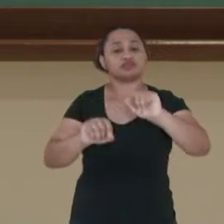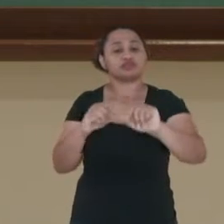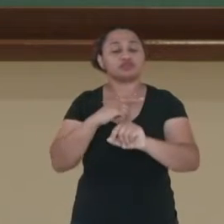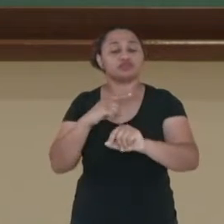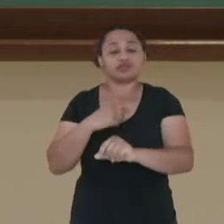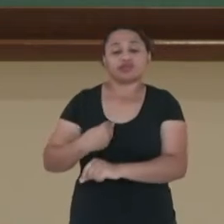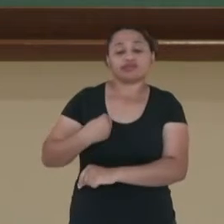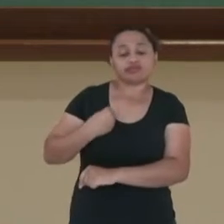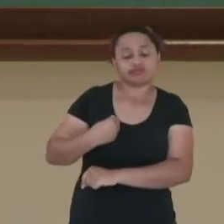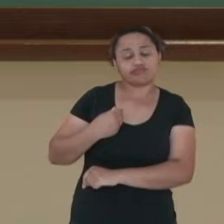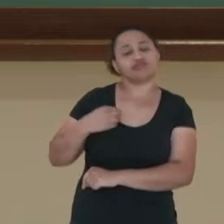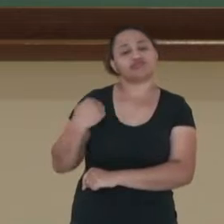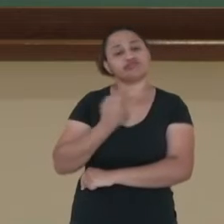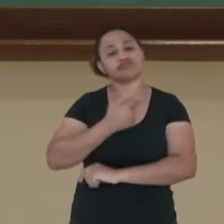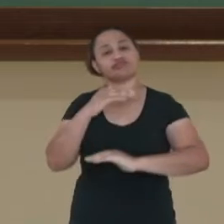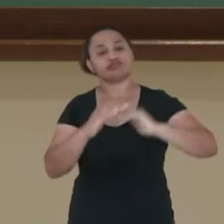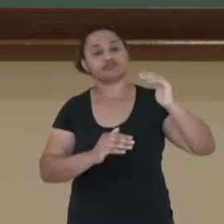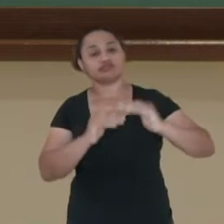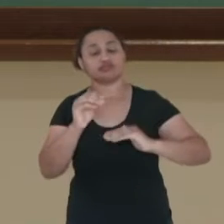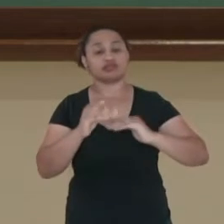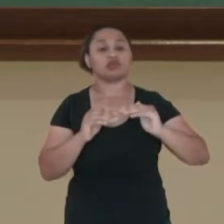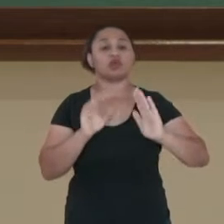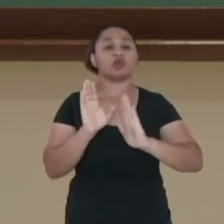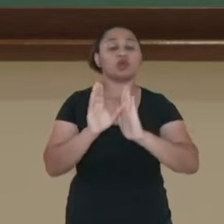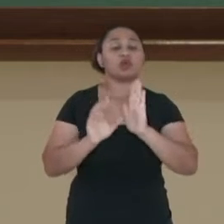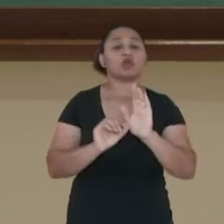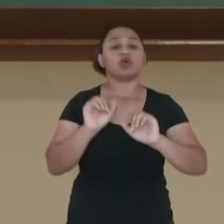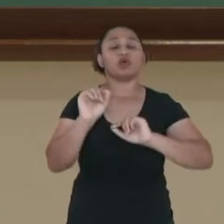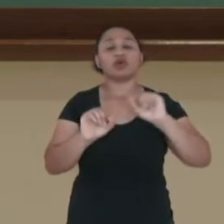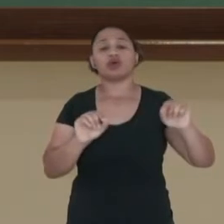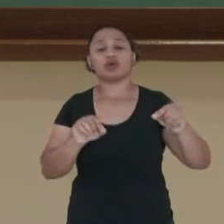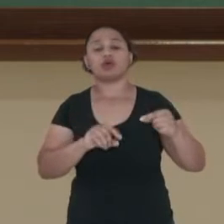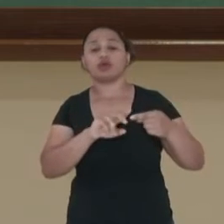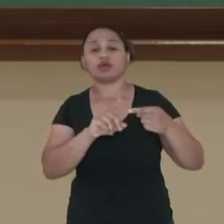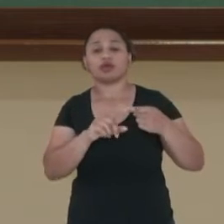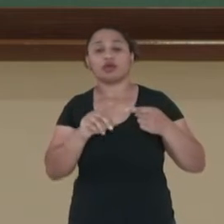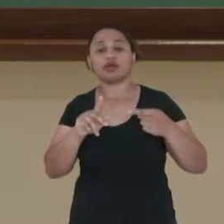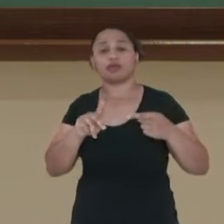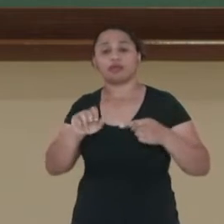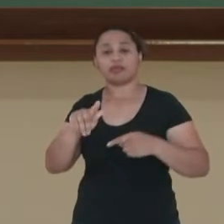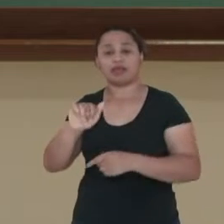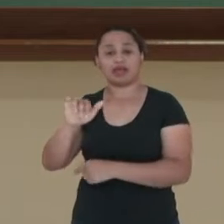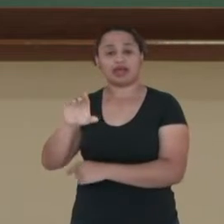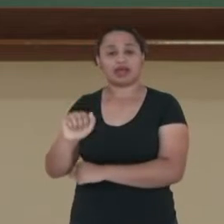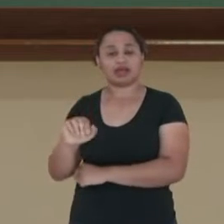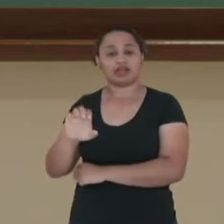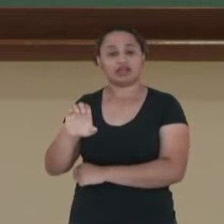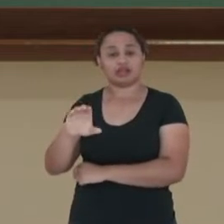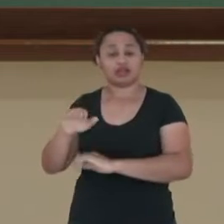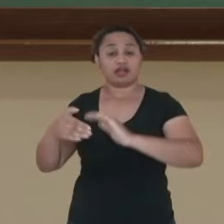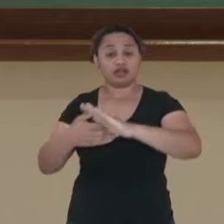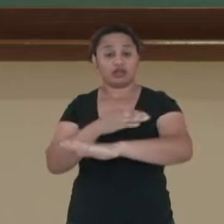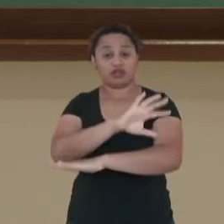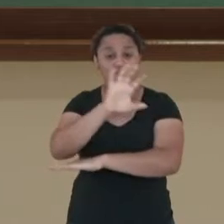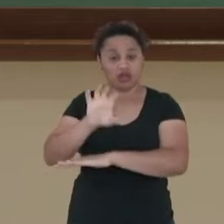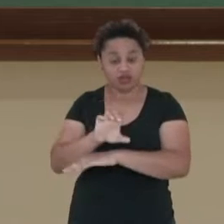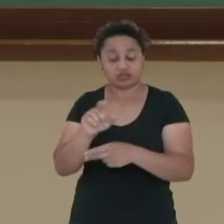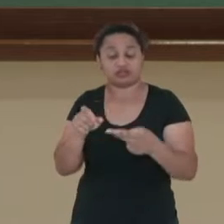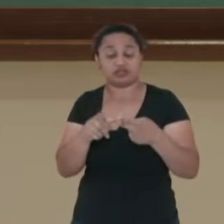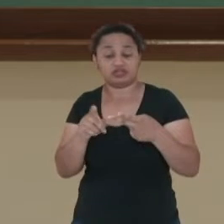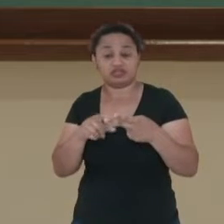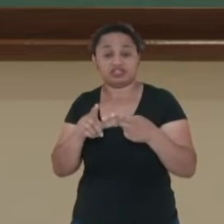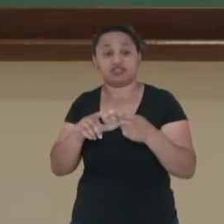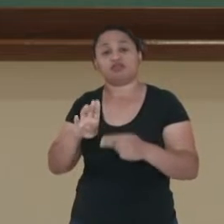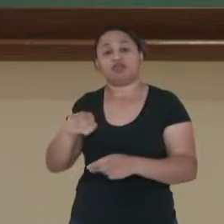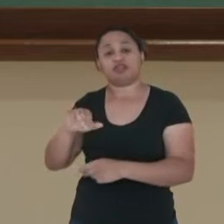vida prática. E o nome desse assunto é pegada ecológica e também a biocapacidade, né? São dois conceitos assim mais